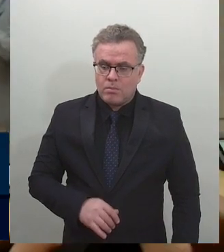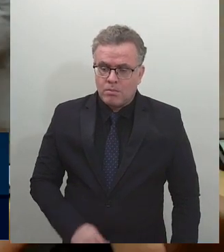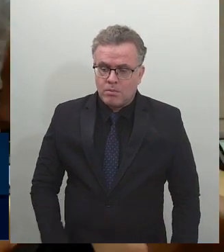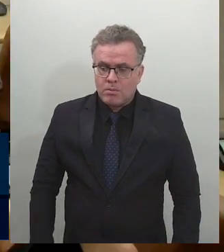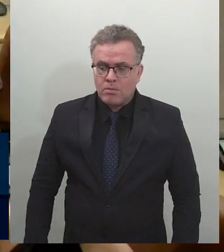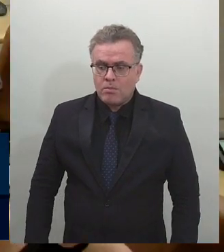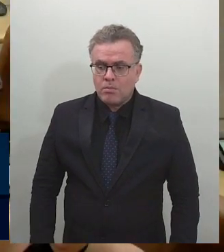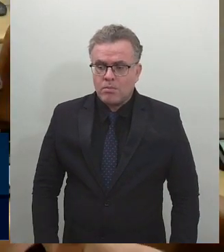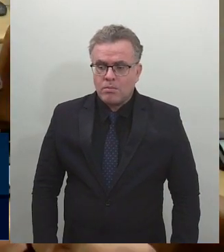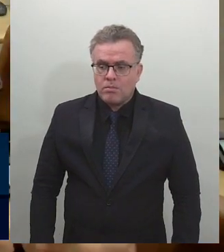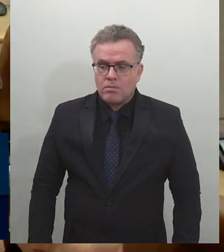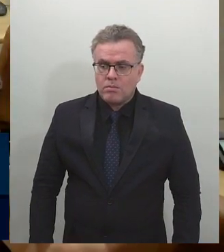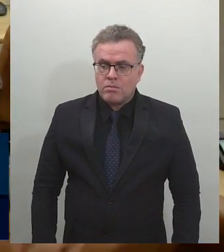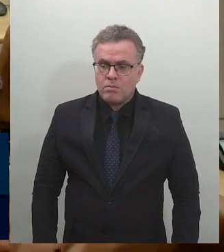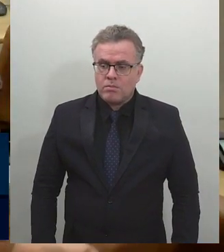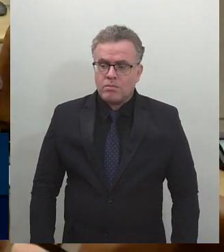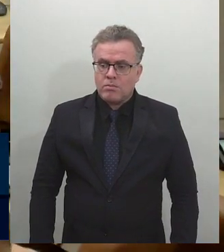Cortar a voz.